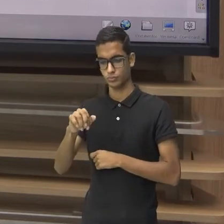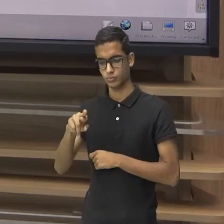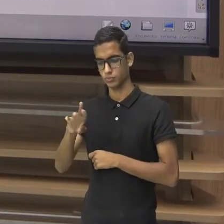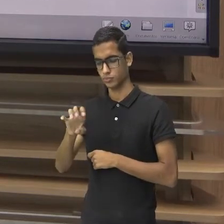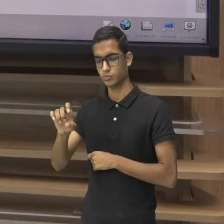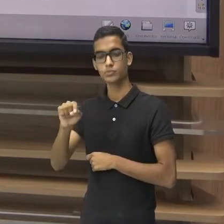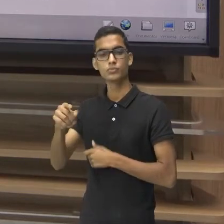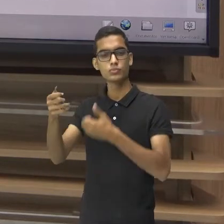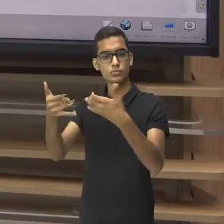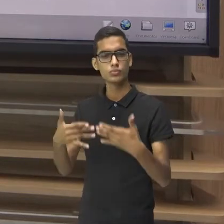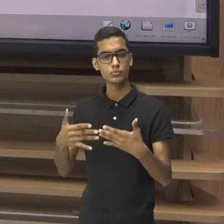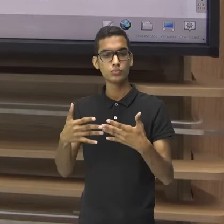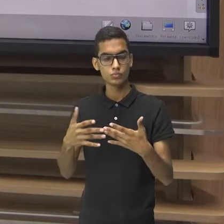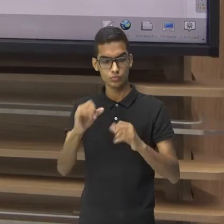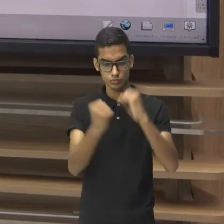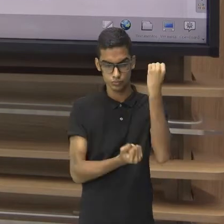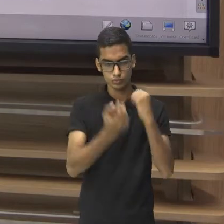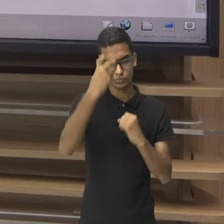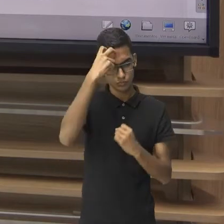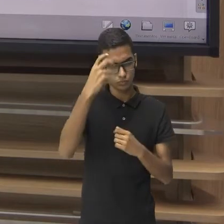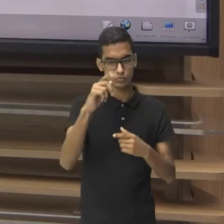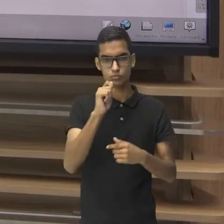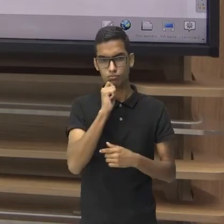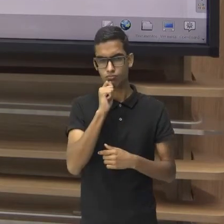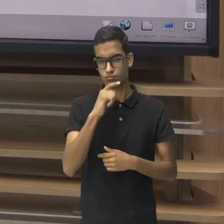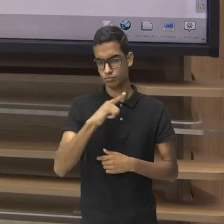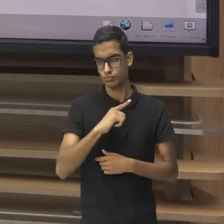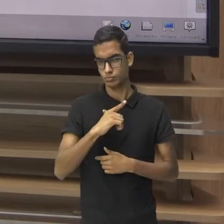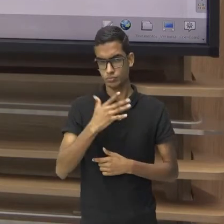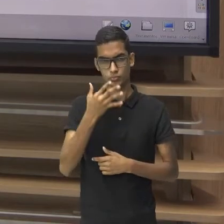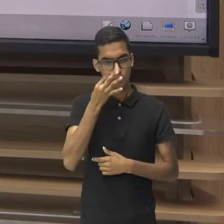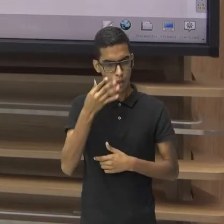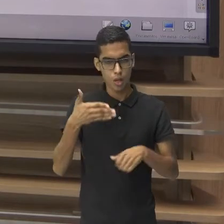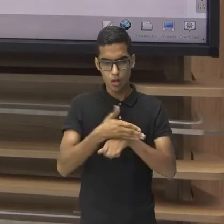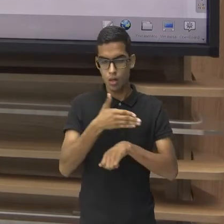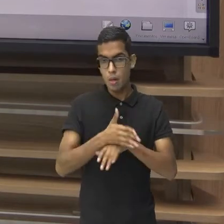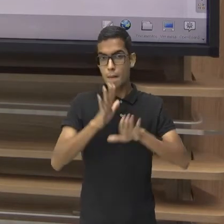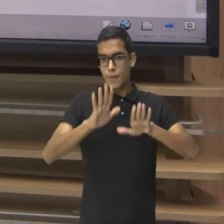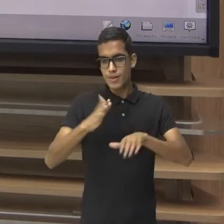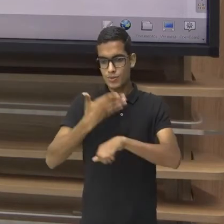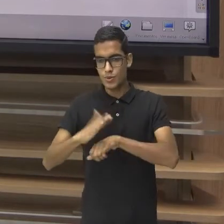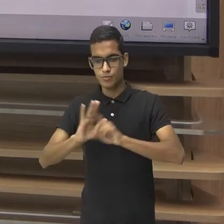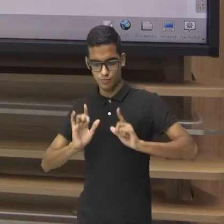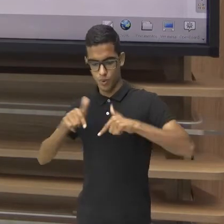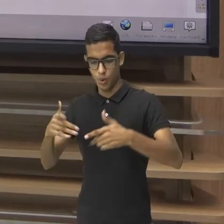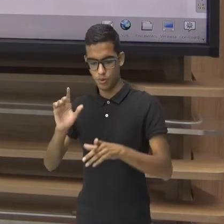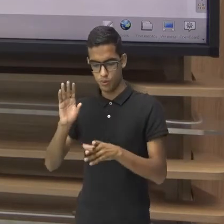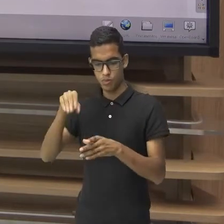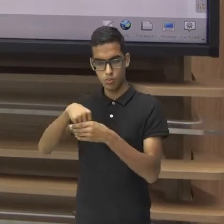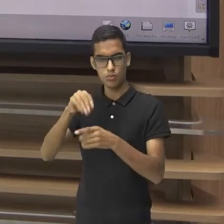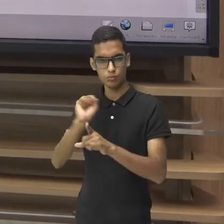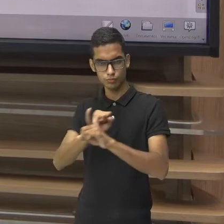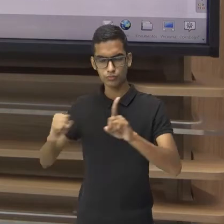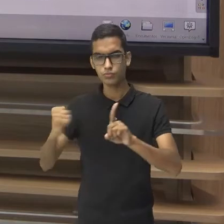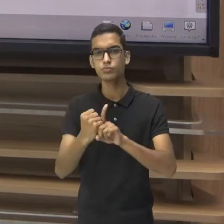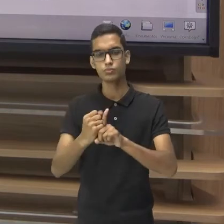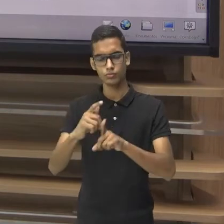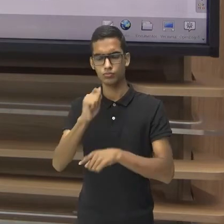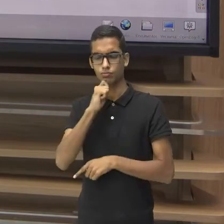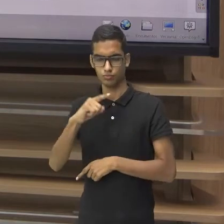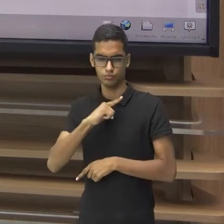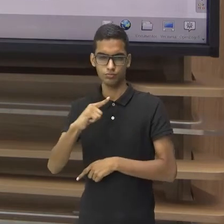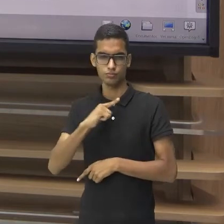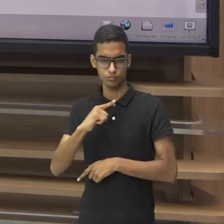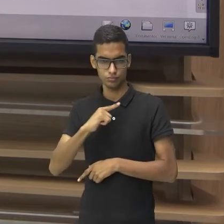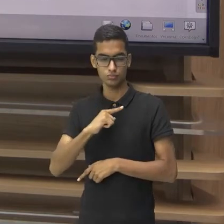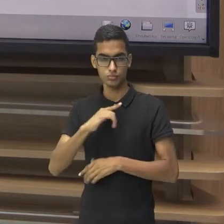está presente, mas as práticas sociais podem fazer justamente aquilo que eu falei agora há pouco para vocês, que